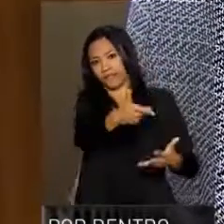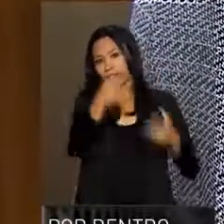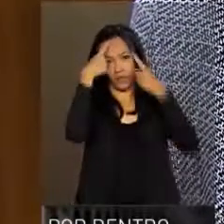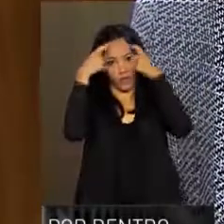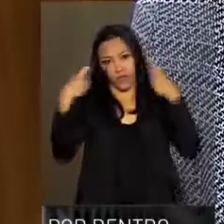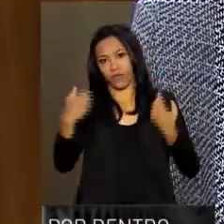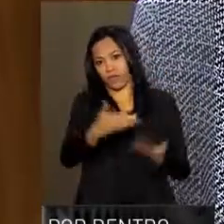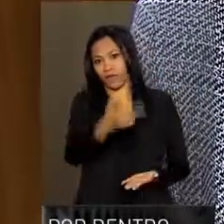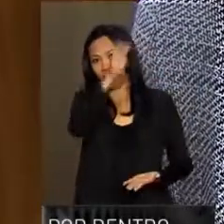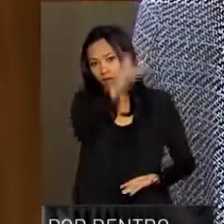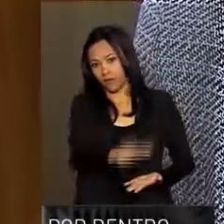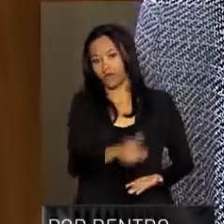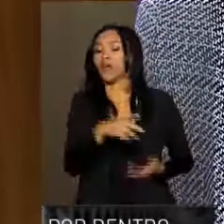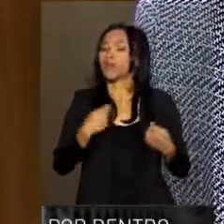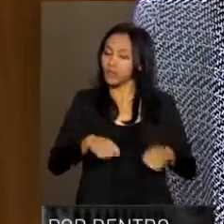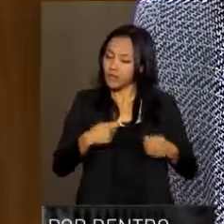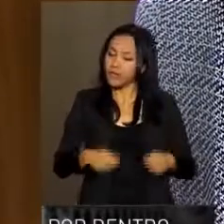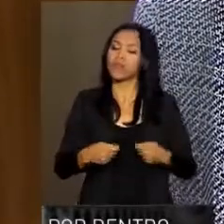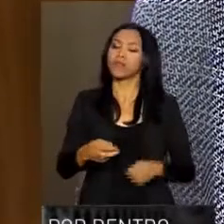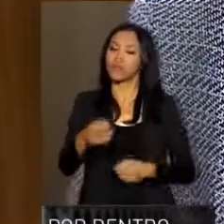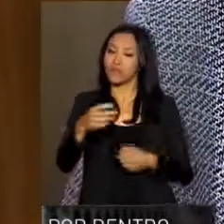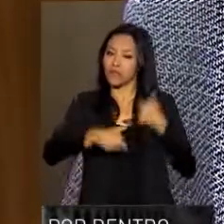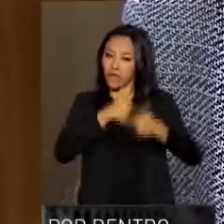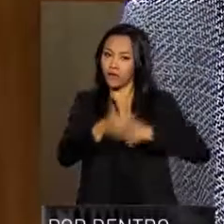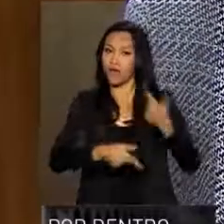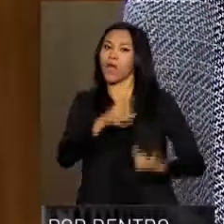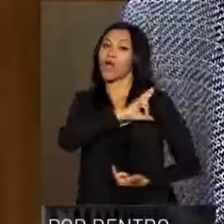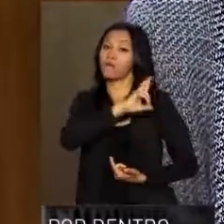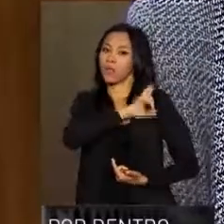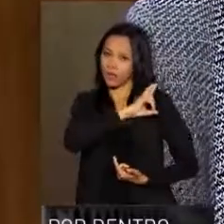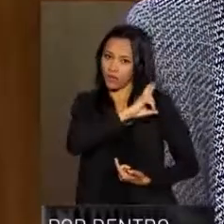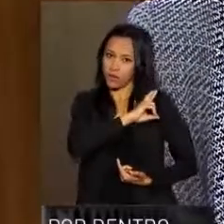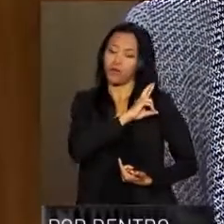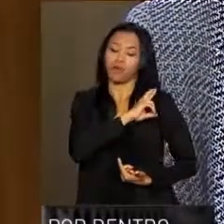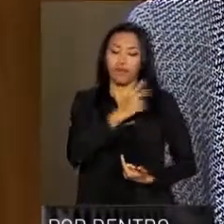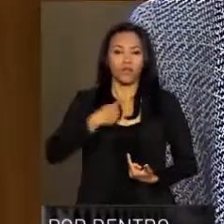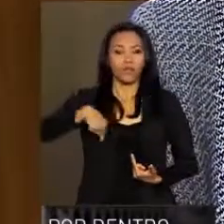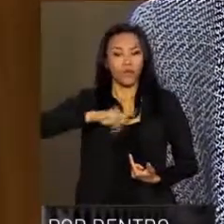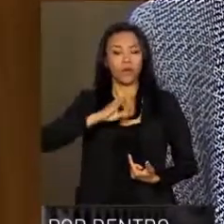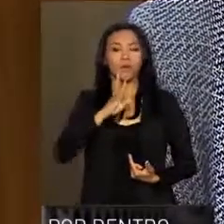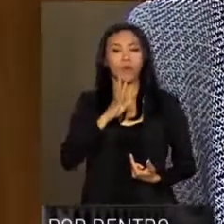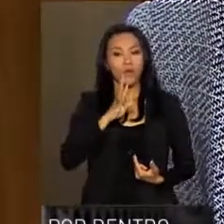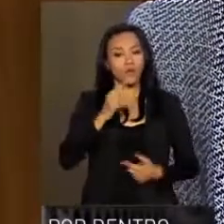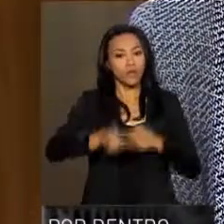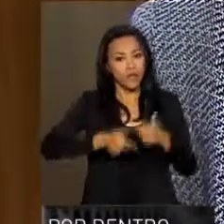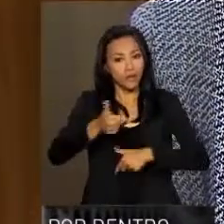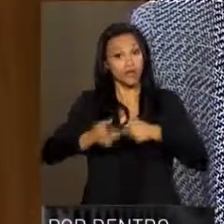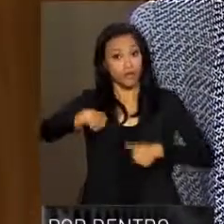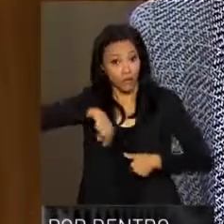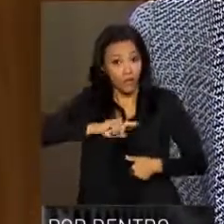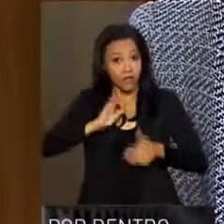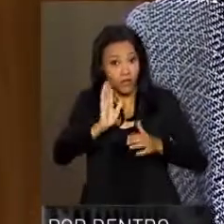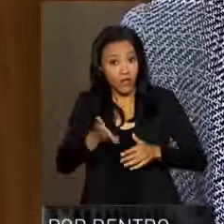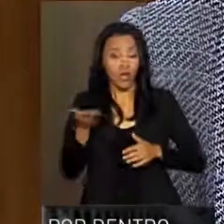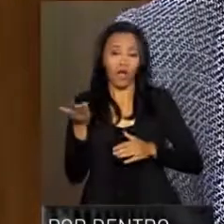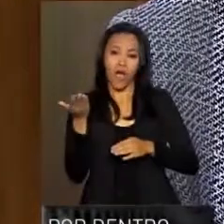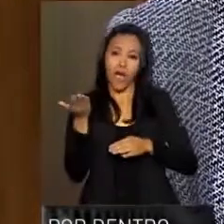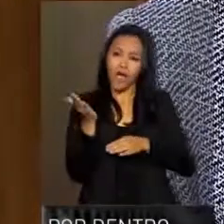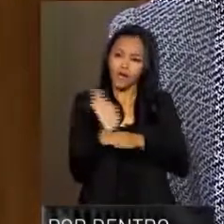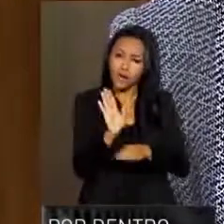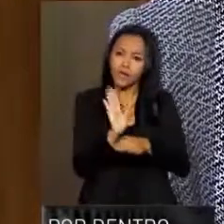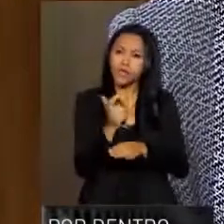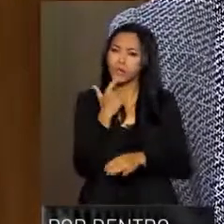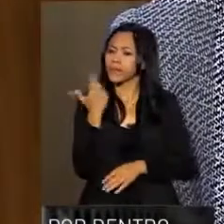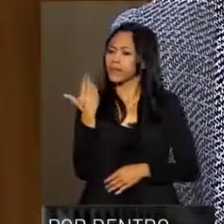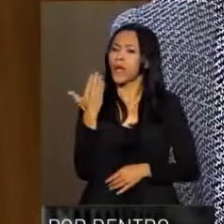trabalhar também a responsabilização do autor da agressão e nós conhecemos esse trabalho estamos também ajudando já agora mesmo